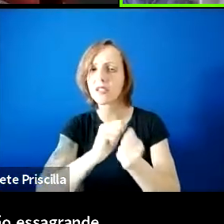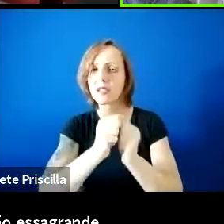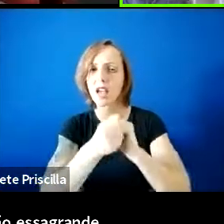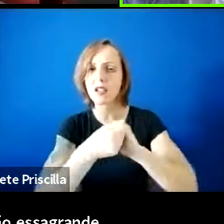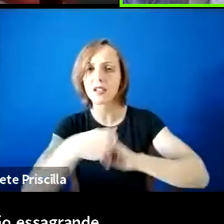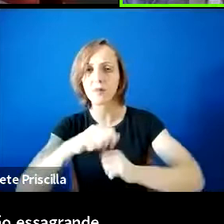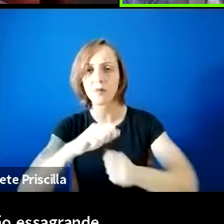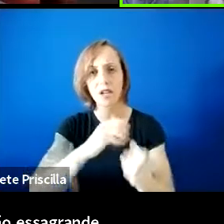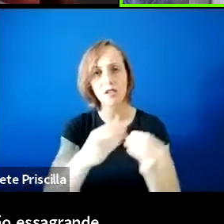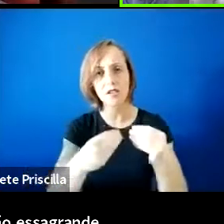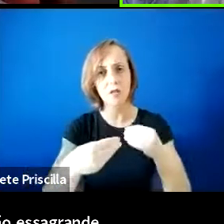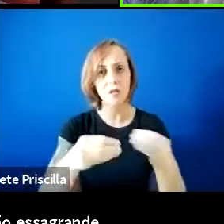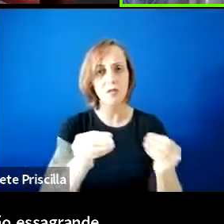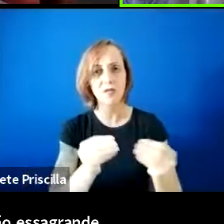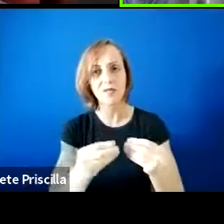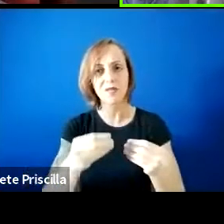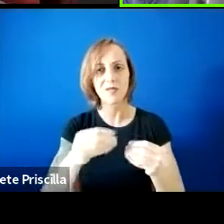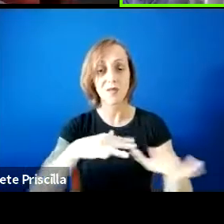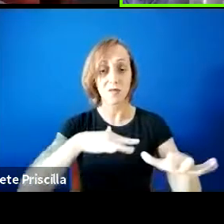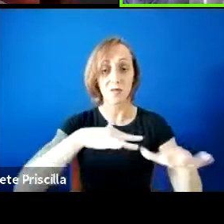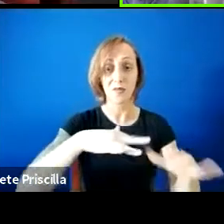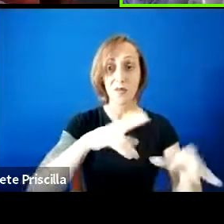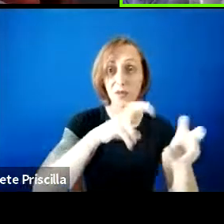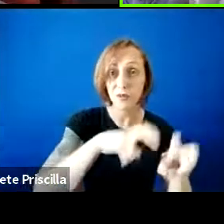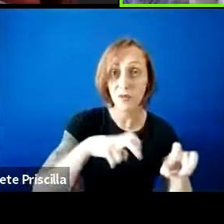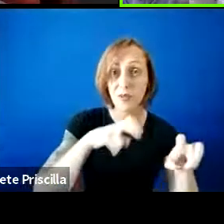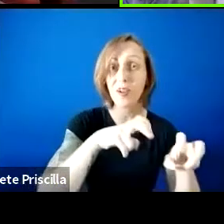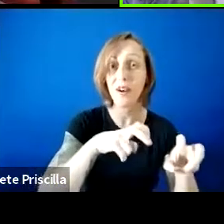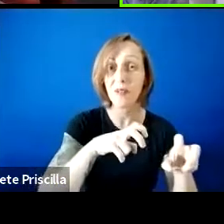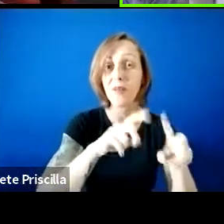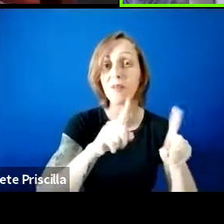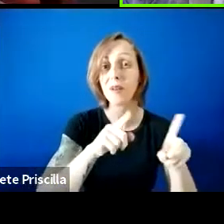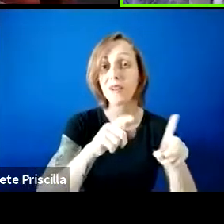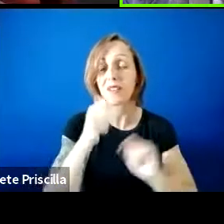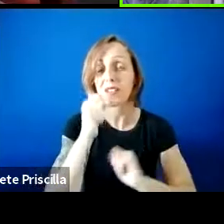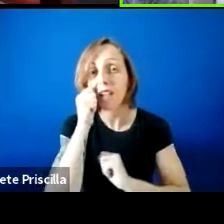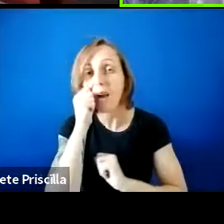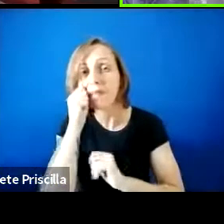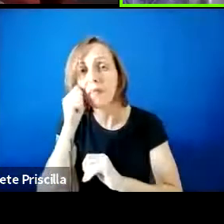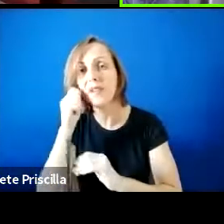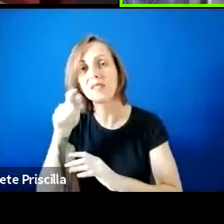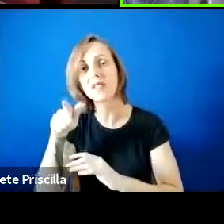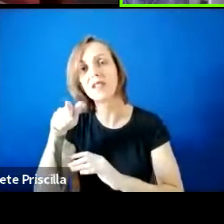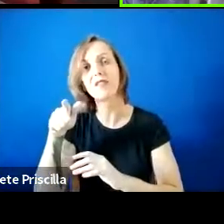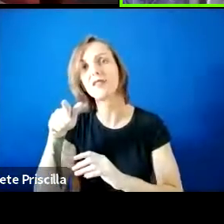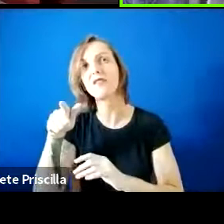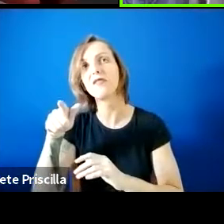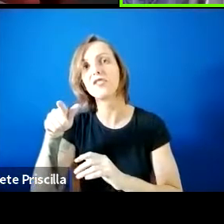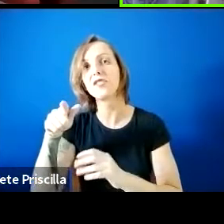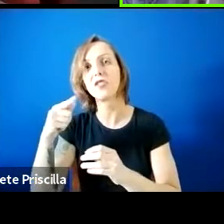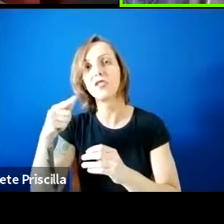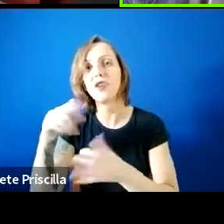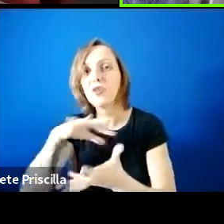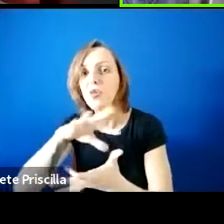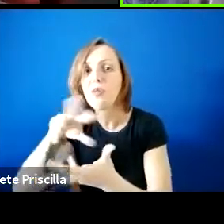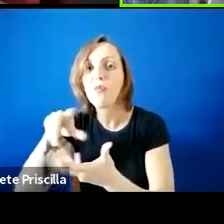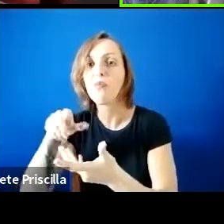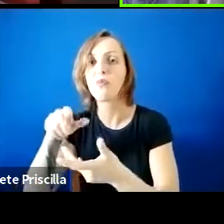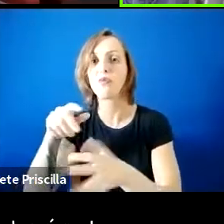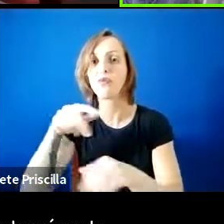movimentos do campo que está presente na grande maioria dos países do mundo e que tem